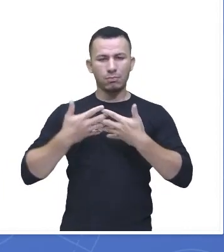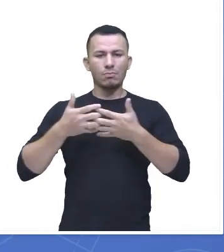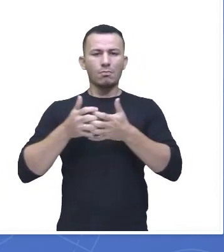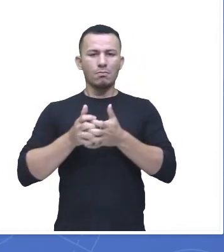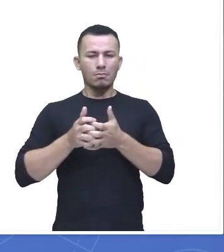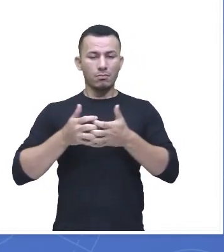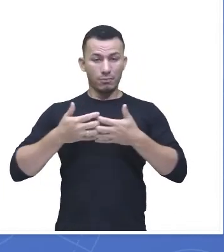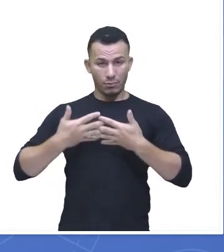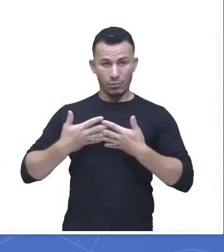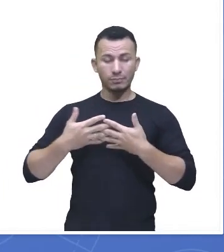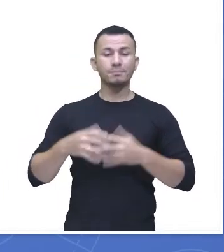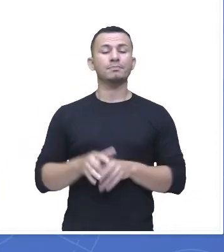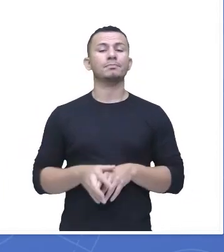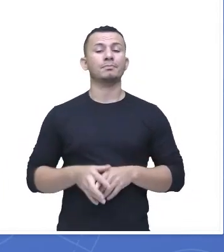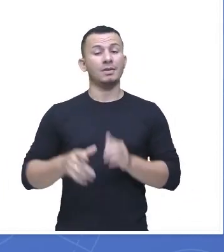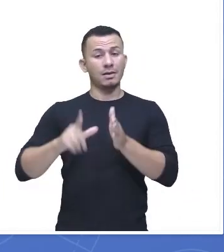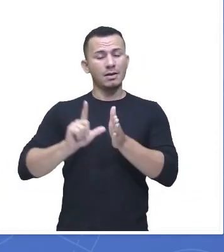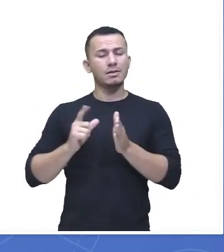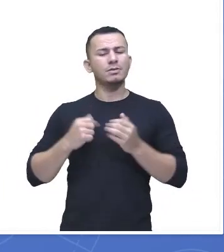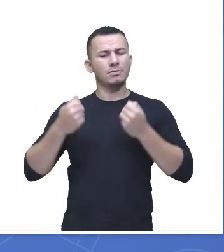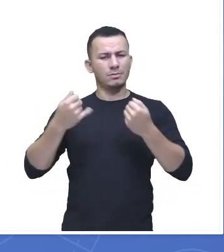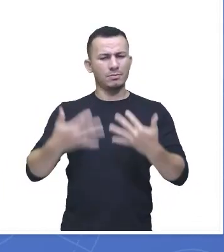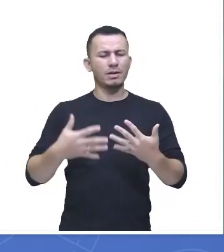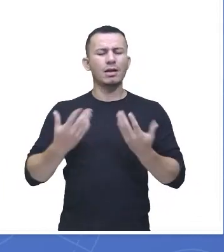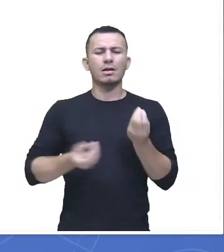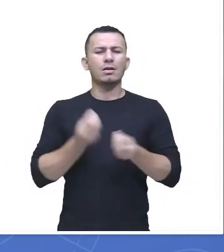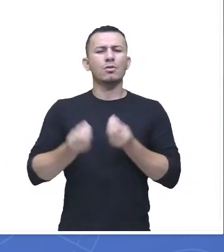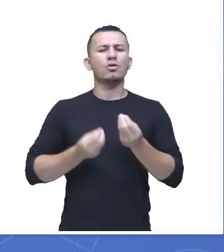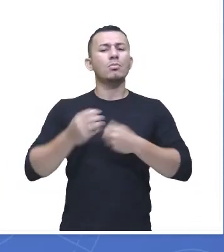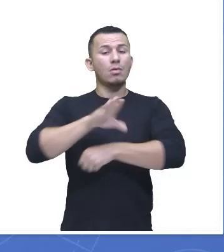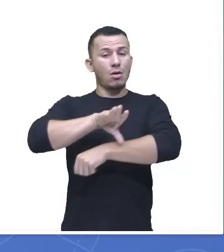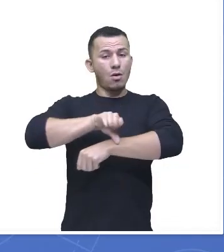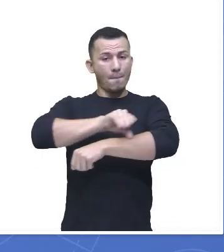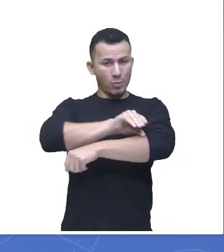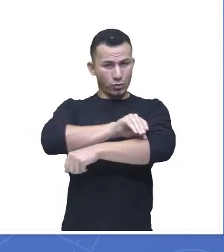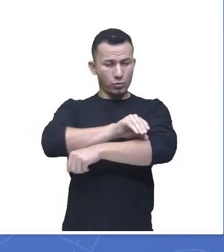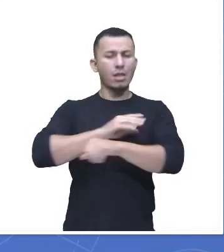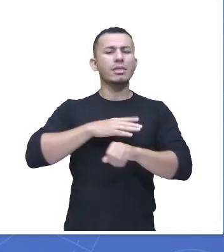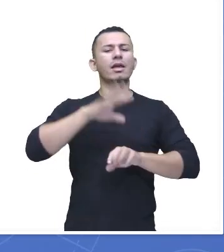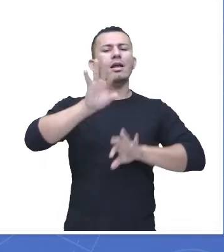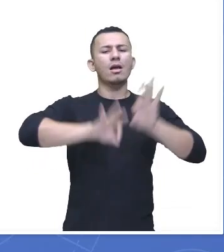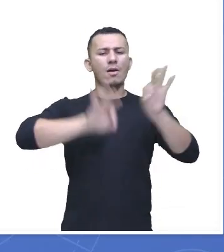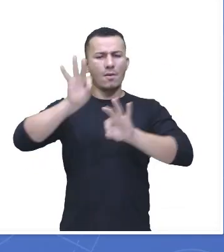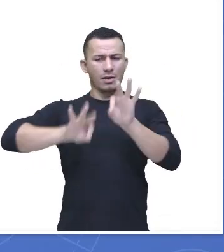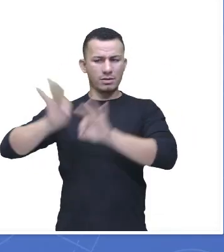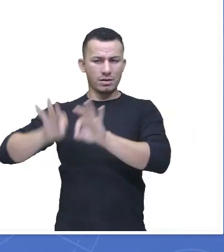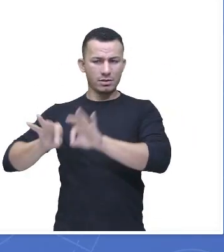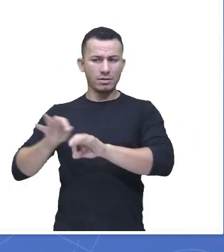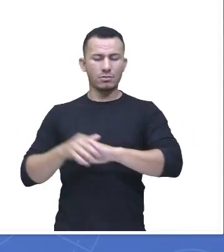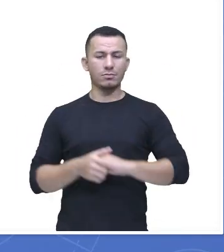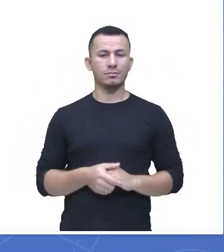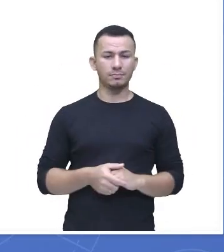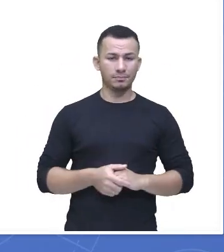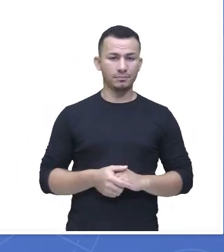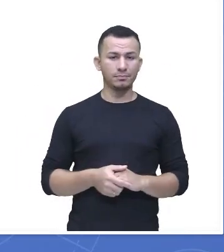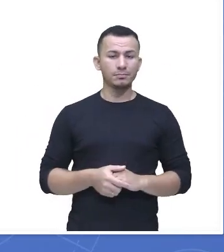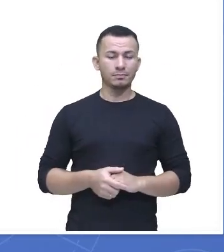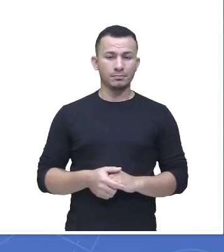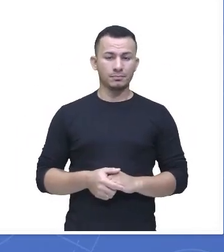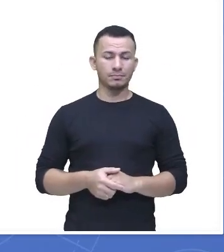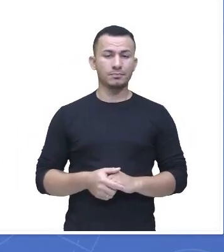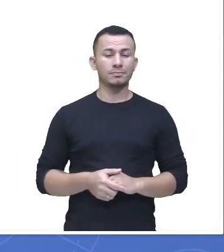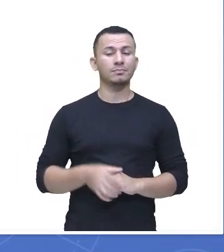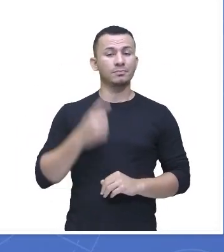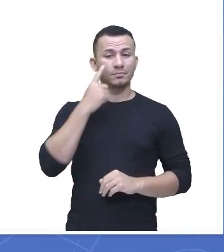falar sobre isso, vamos ver aí a organização muscular? Vamos lá? Então, olha só. A gente